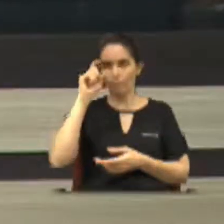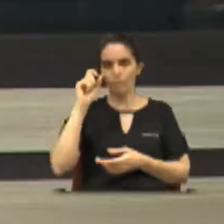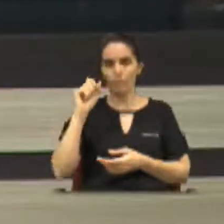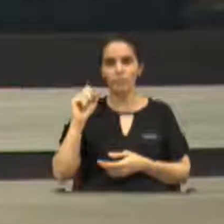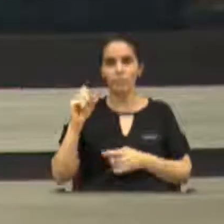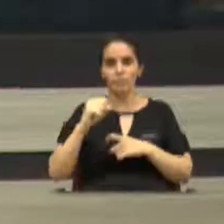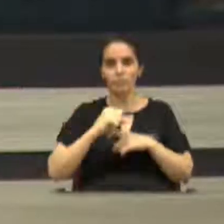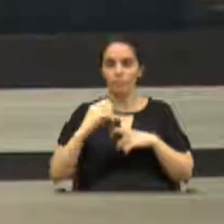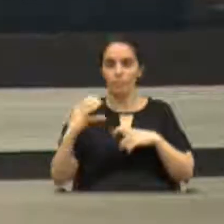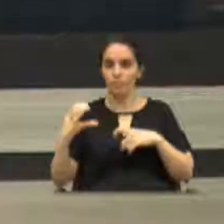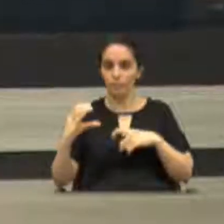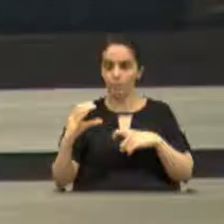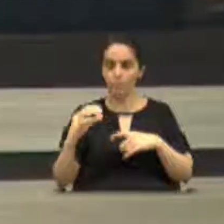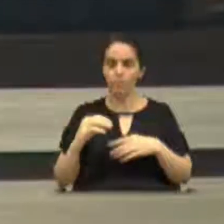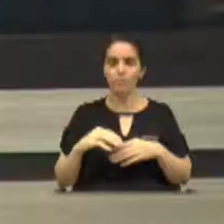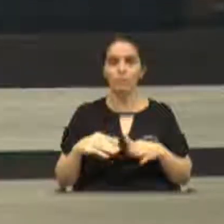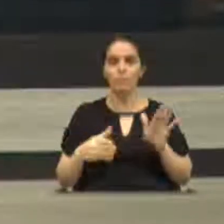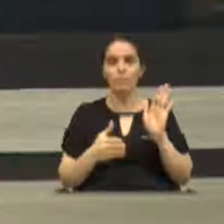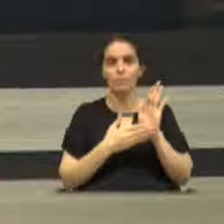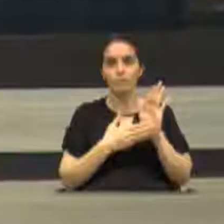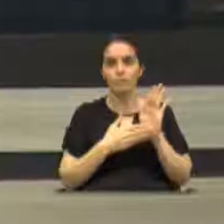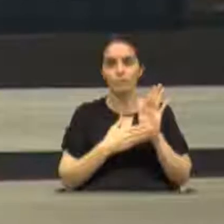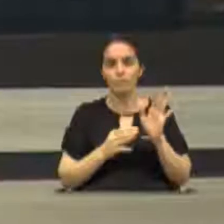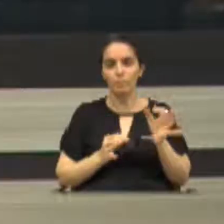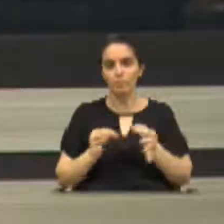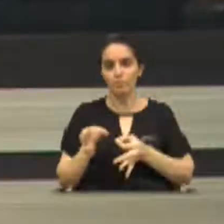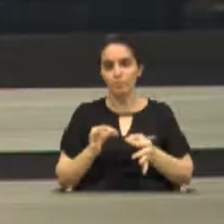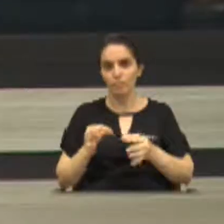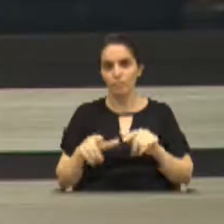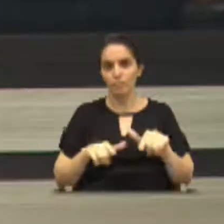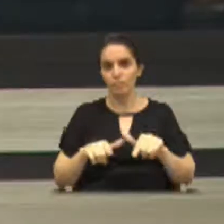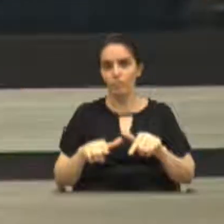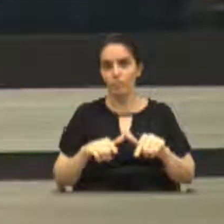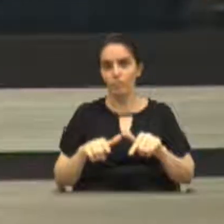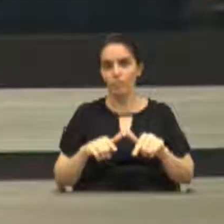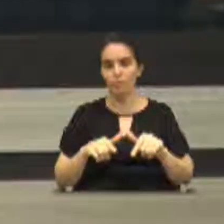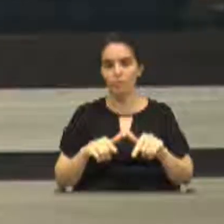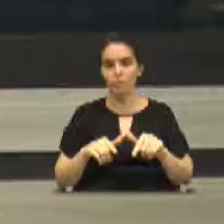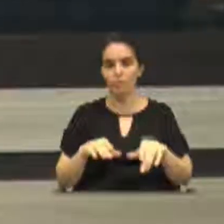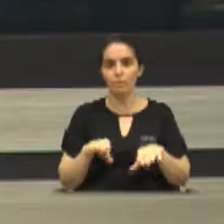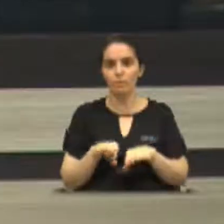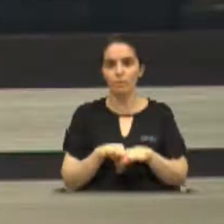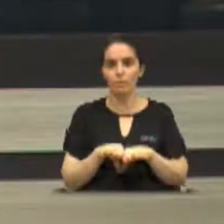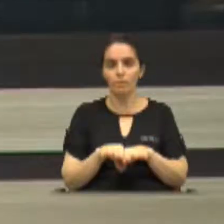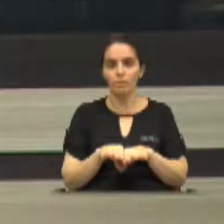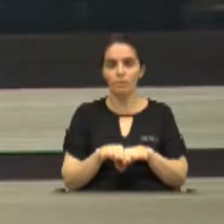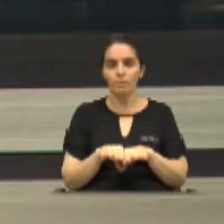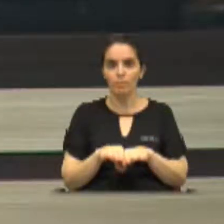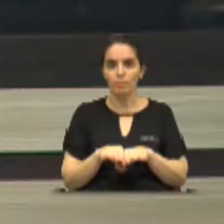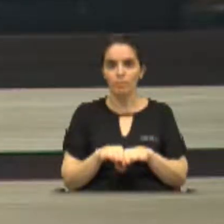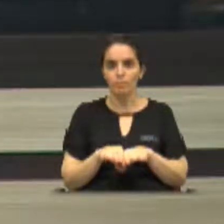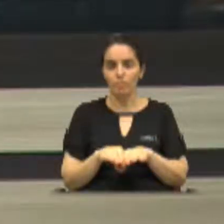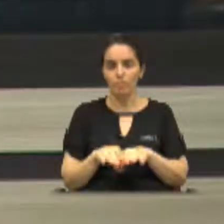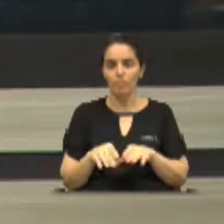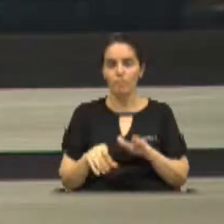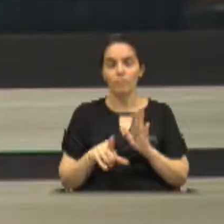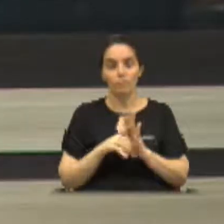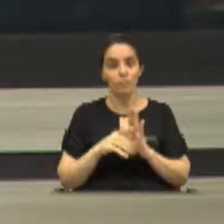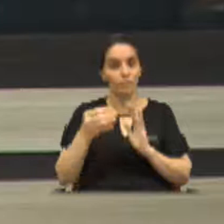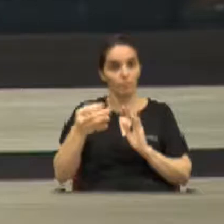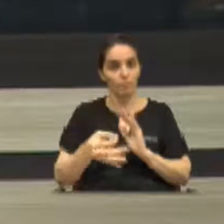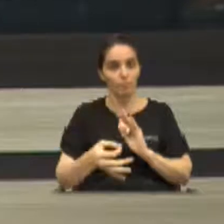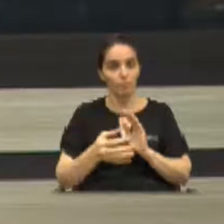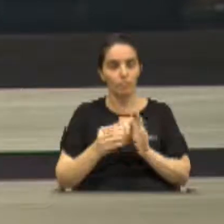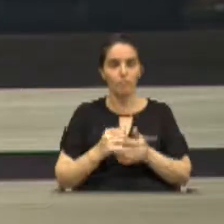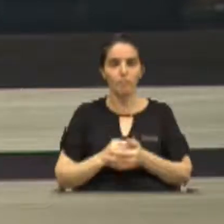Limeira, mediante a apresentação de plano de trabalho e consequente formalização do respectivo instrumento legal e